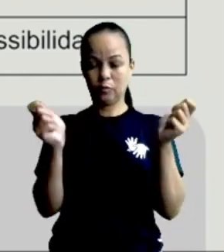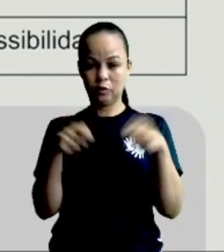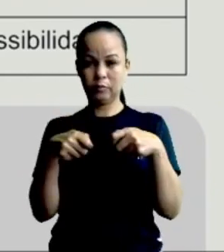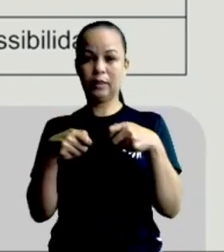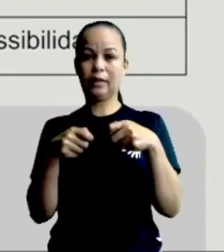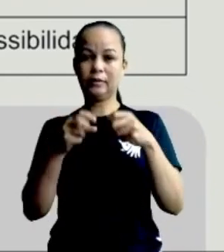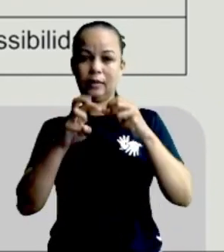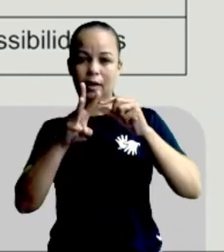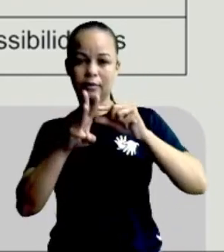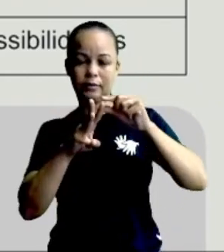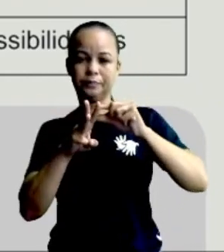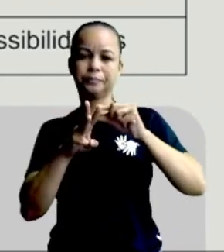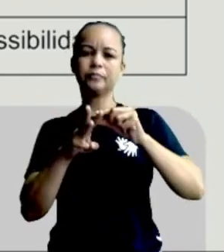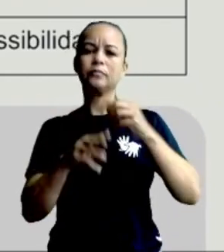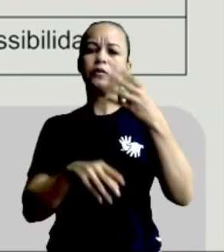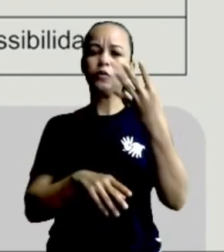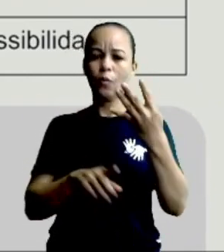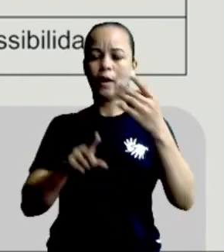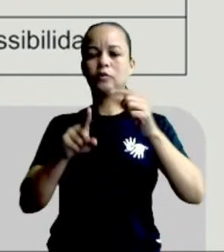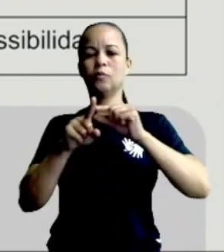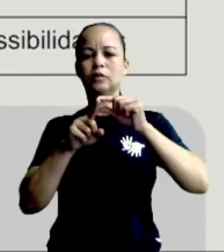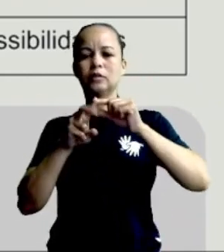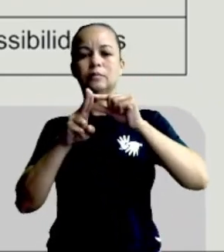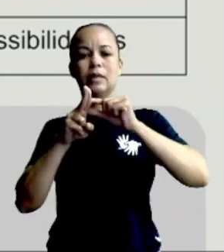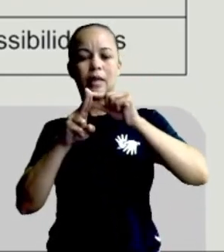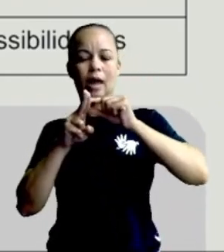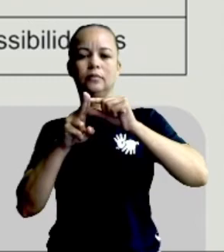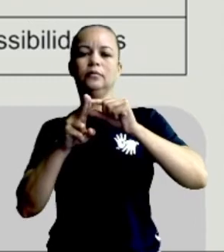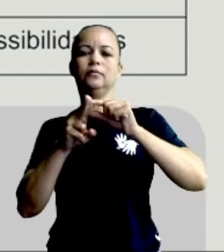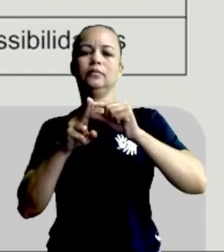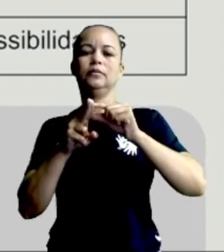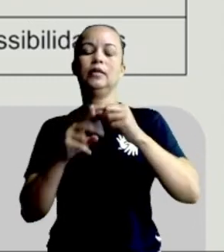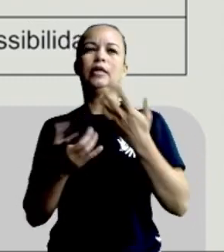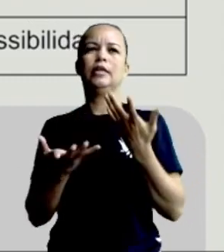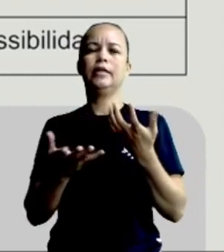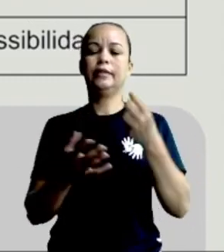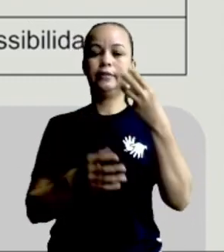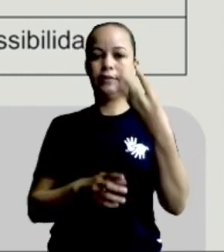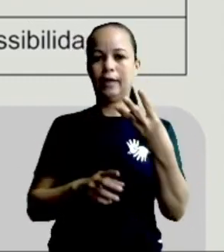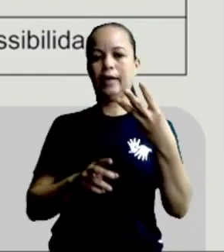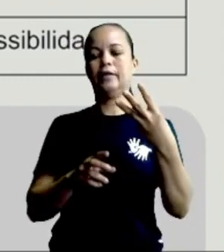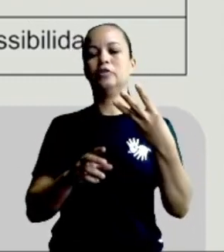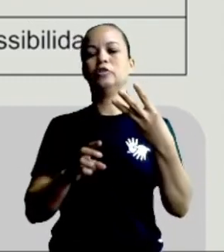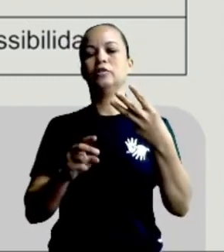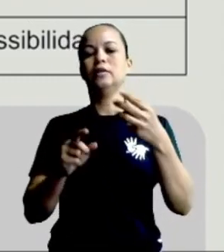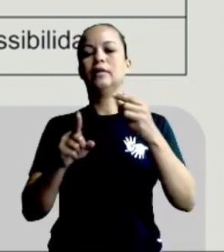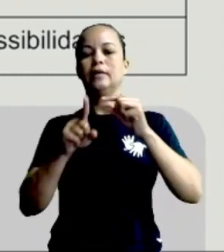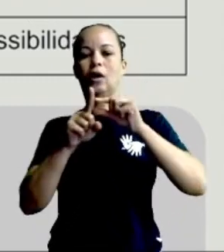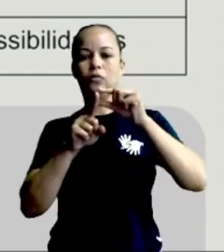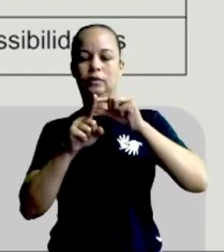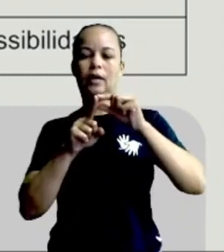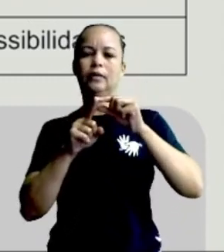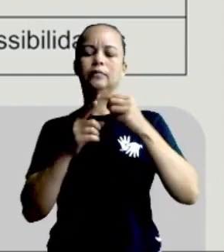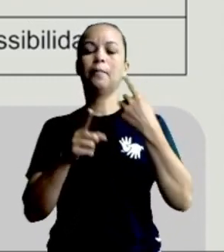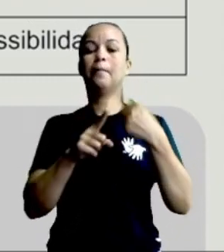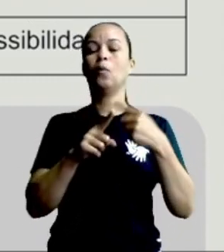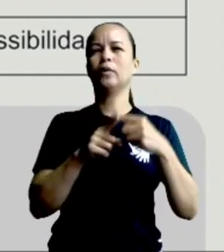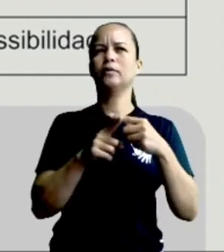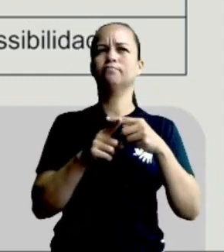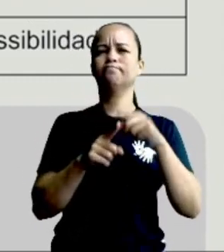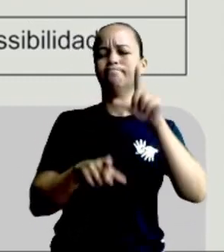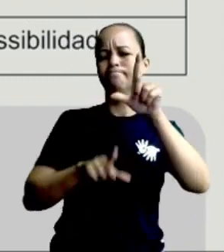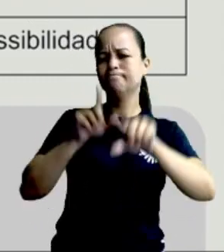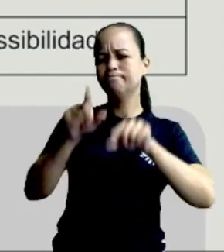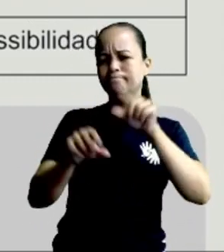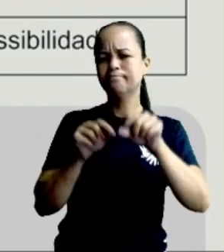centena, 4 possibilidades na dezena e 3 na unidade. Por que 3, professora? Porque se eu escolho um